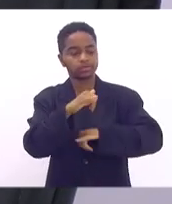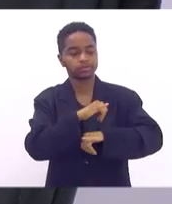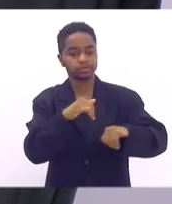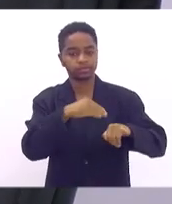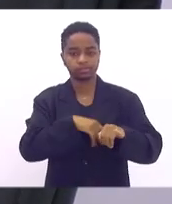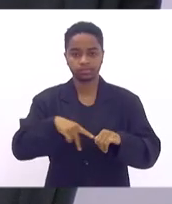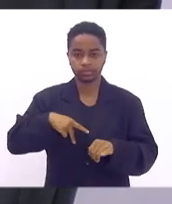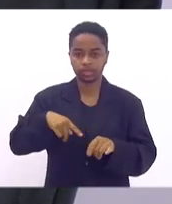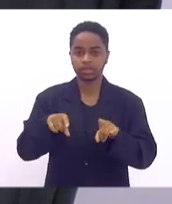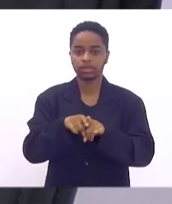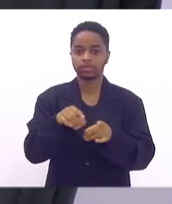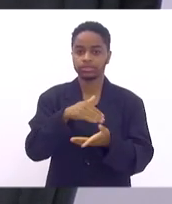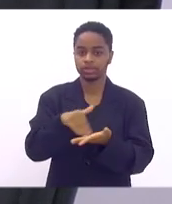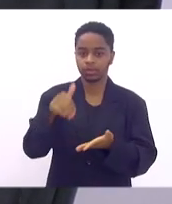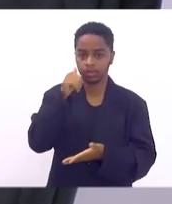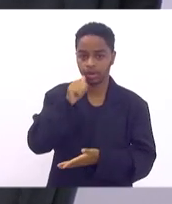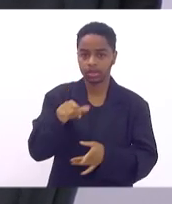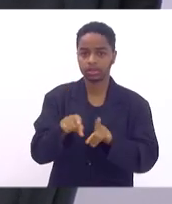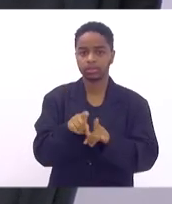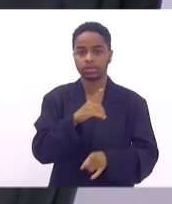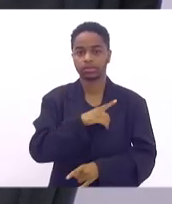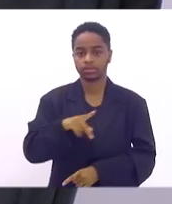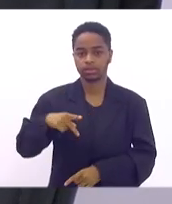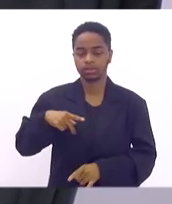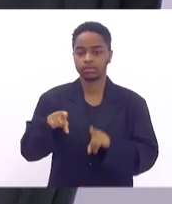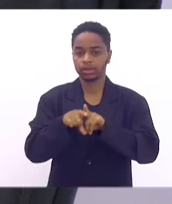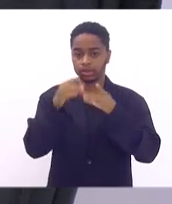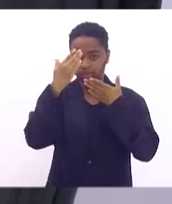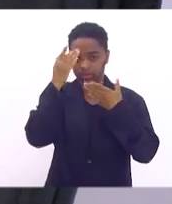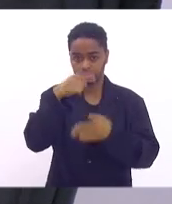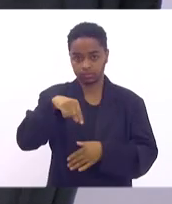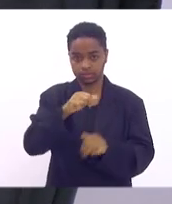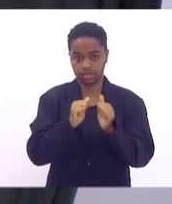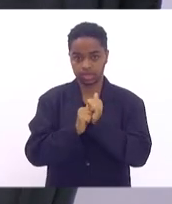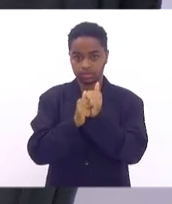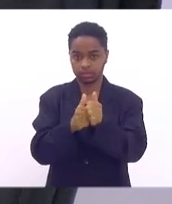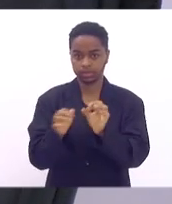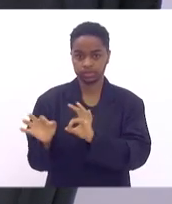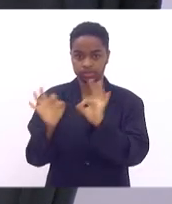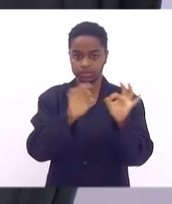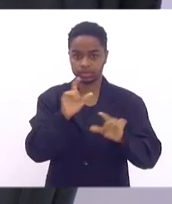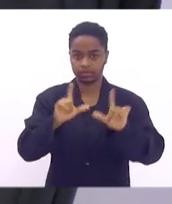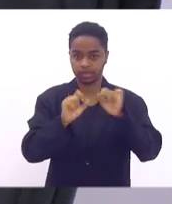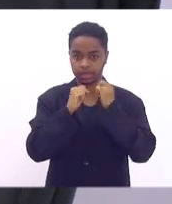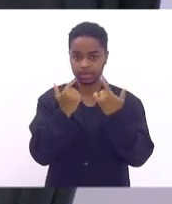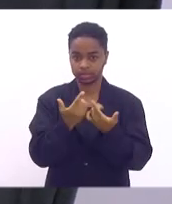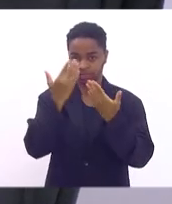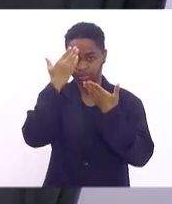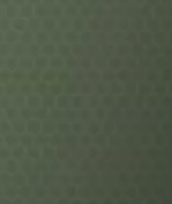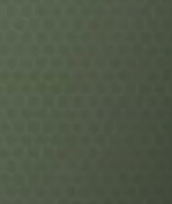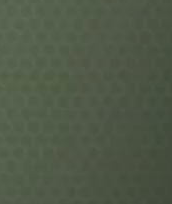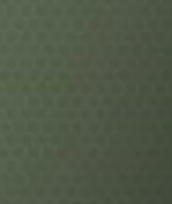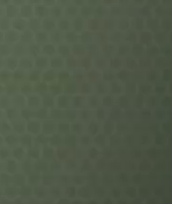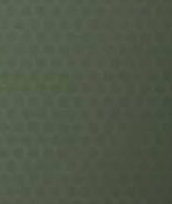Secretária da Mulher, né? E agradecer a todas e todos que nos acompanham pela TV Alerj. Muito obrigada.